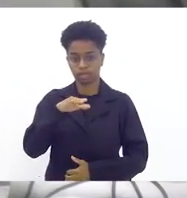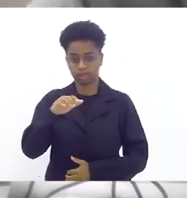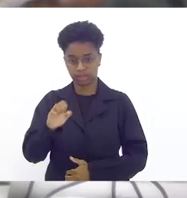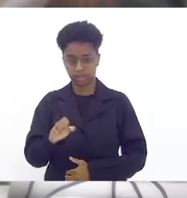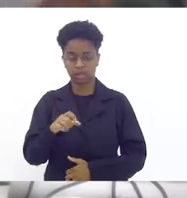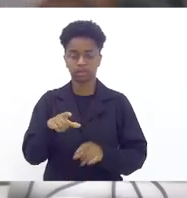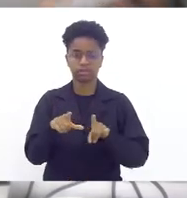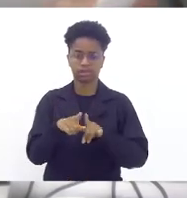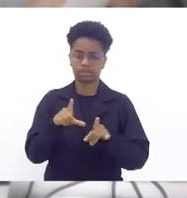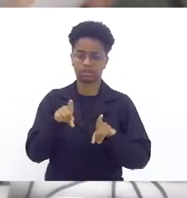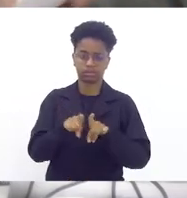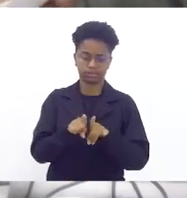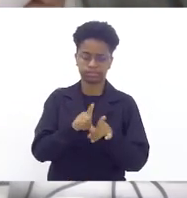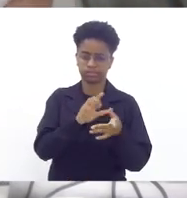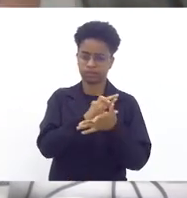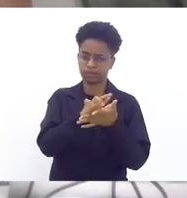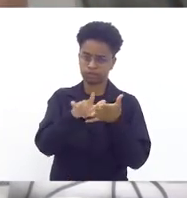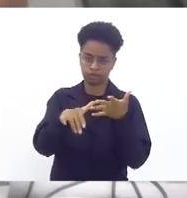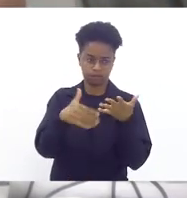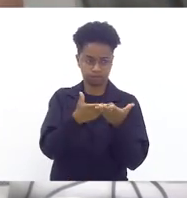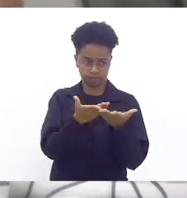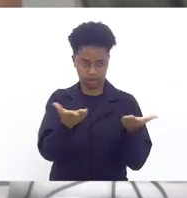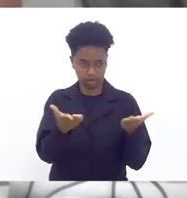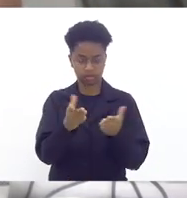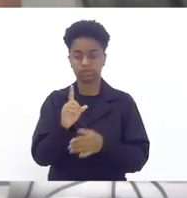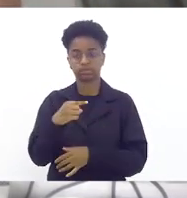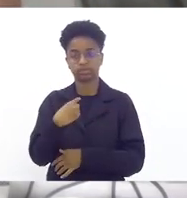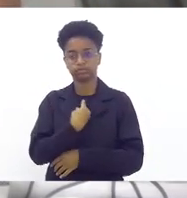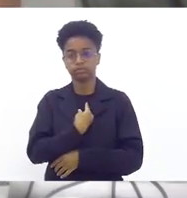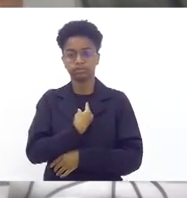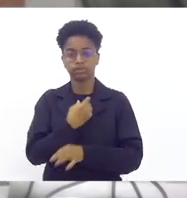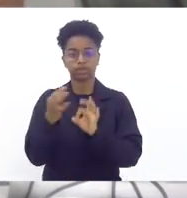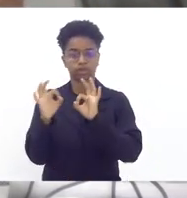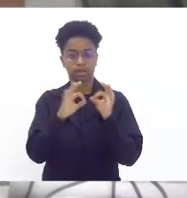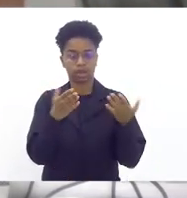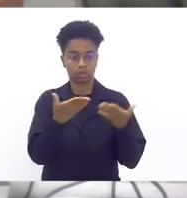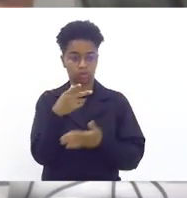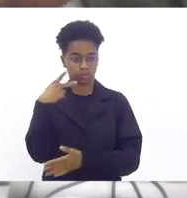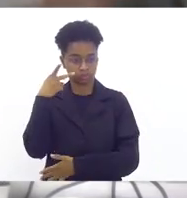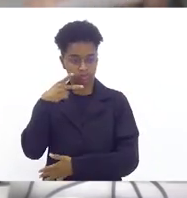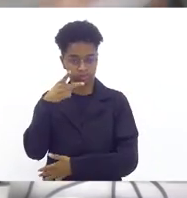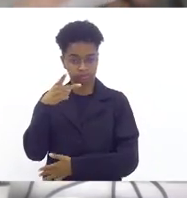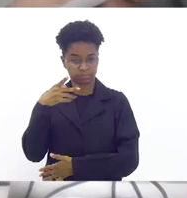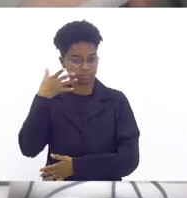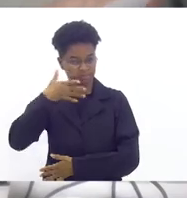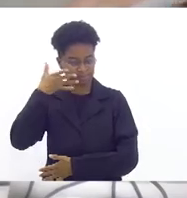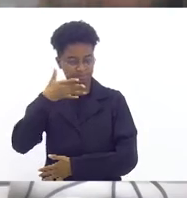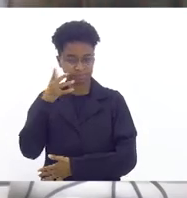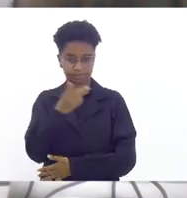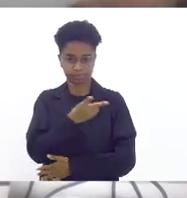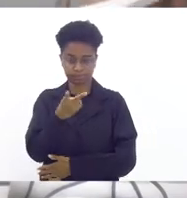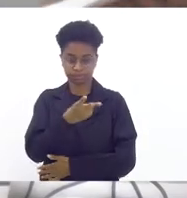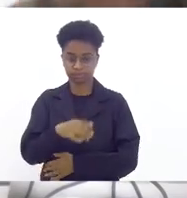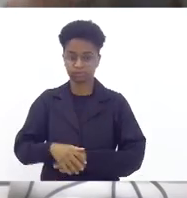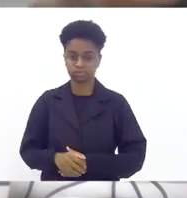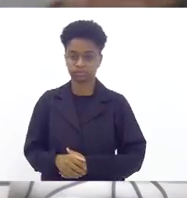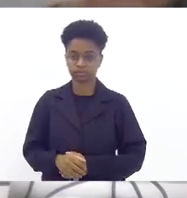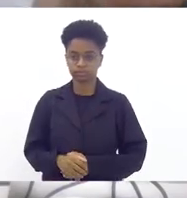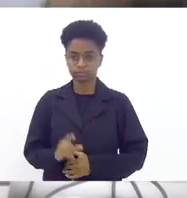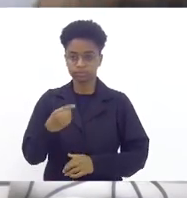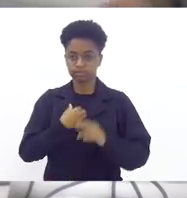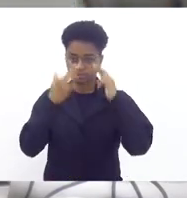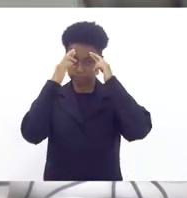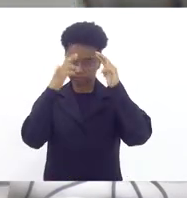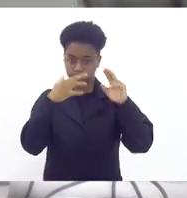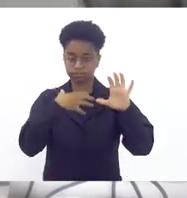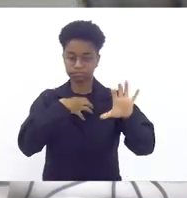a Flor. Então, ouçamos a Liliane Santos e a Thelma Lima. Por favor, a palavra é vossa. Nosso respeito